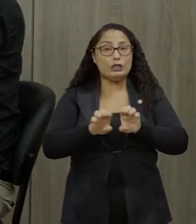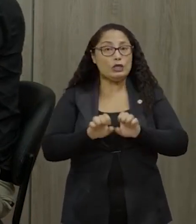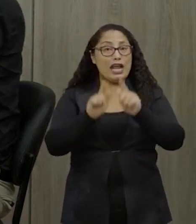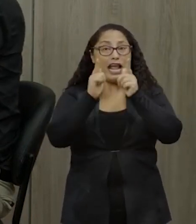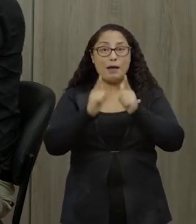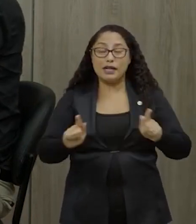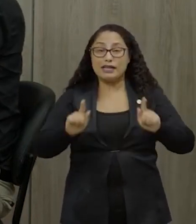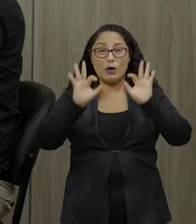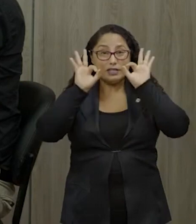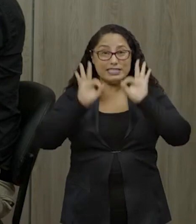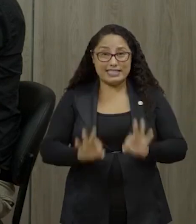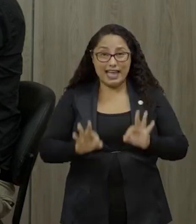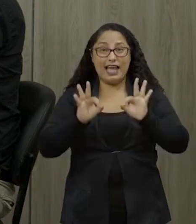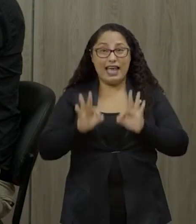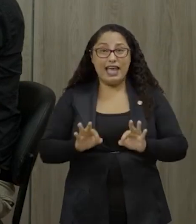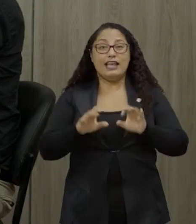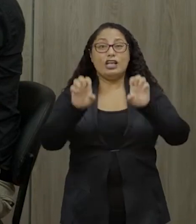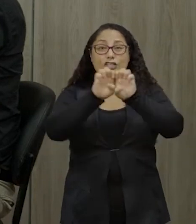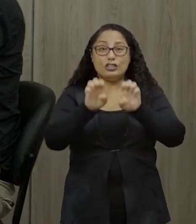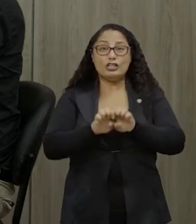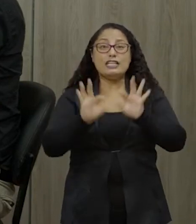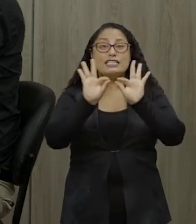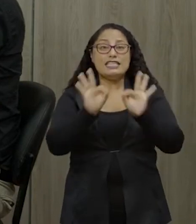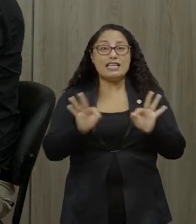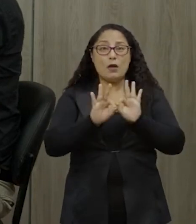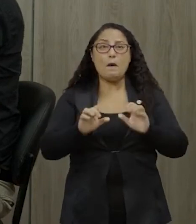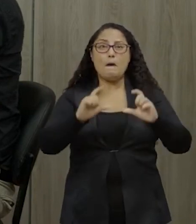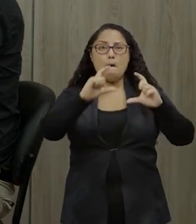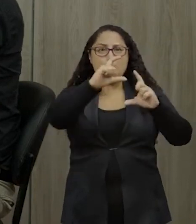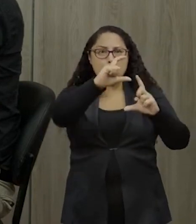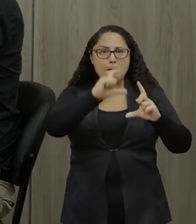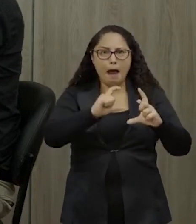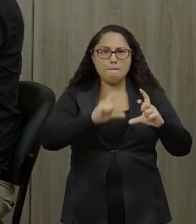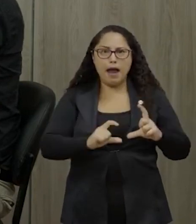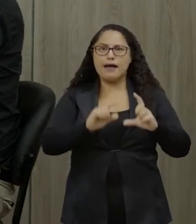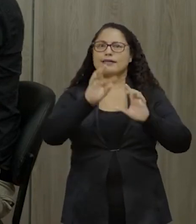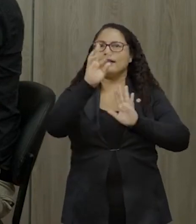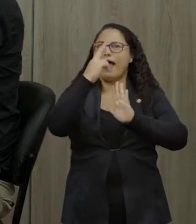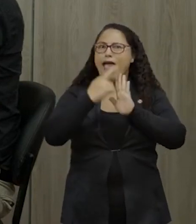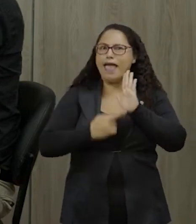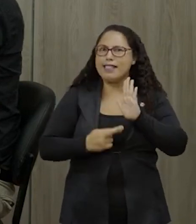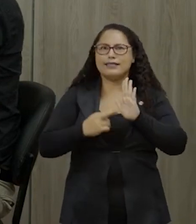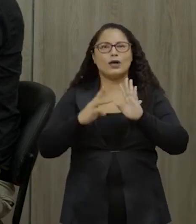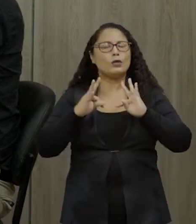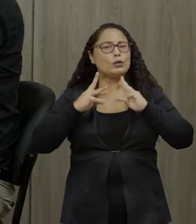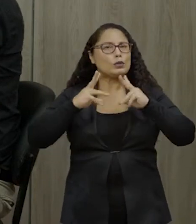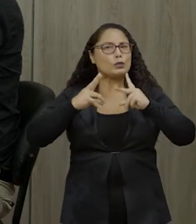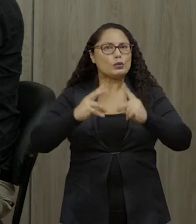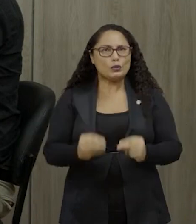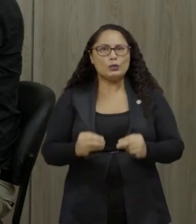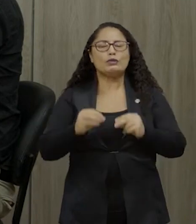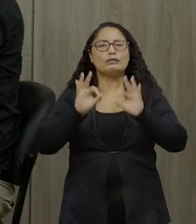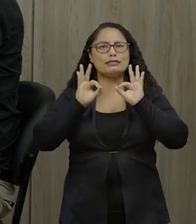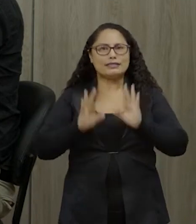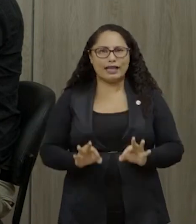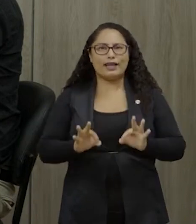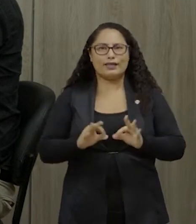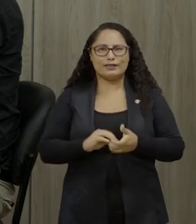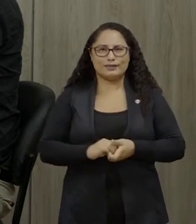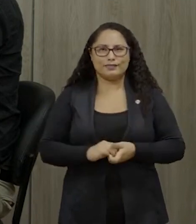gramatical corretinha, a estrutura sintática, os parágrafos, né, da redação, tudo bem, bem